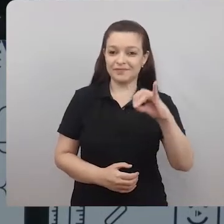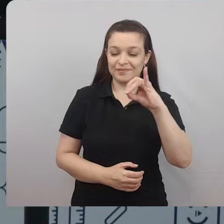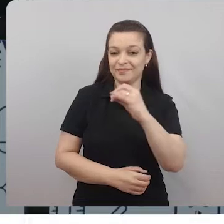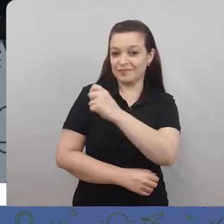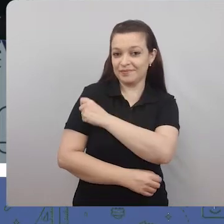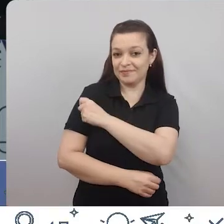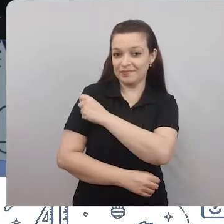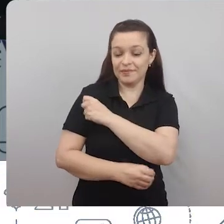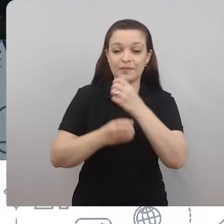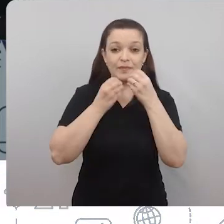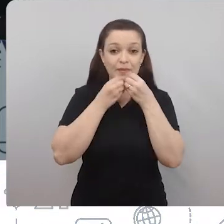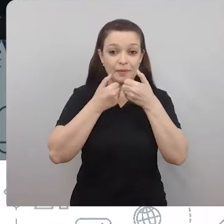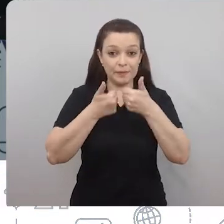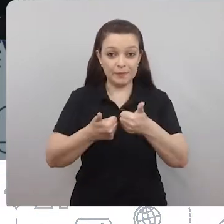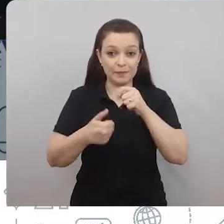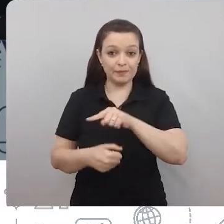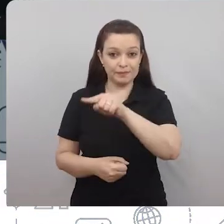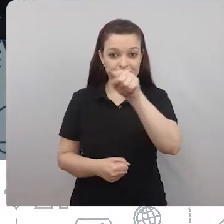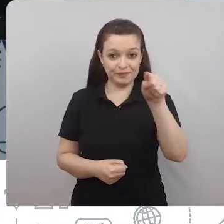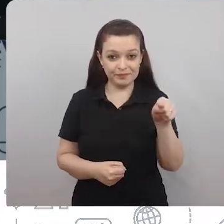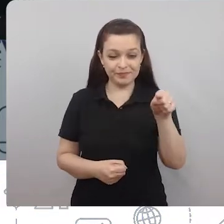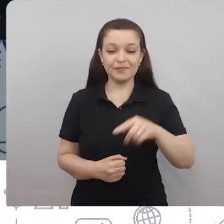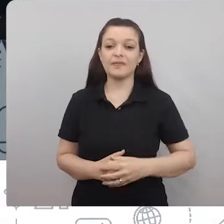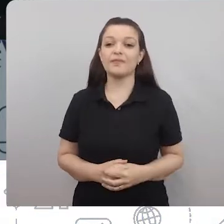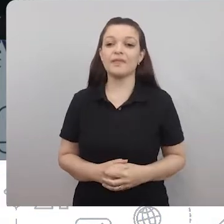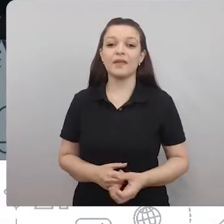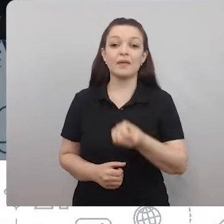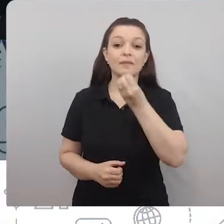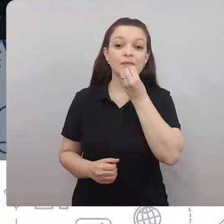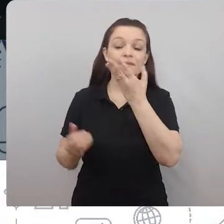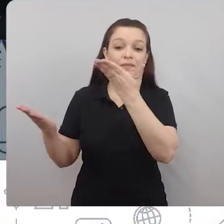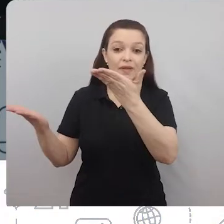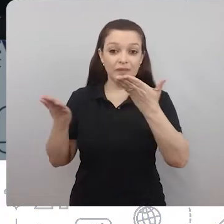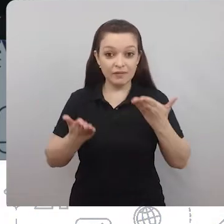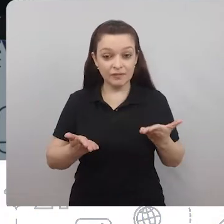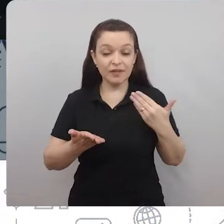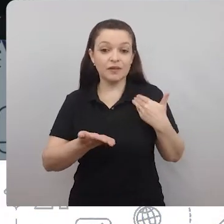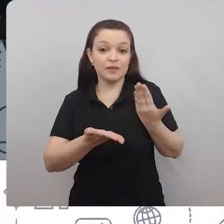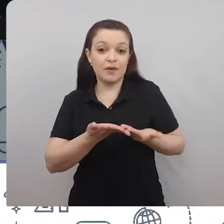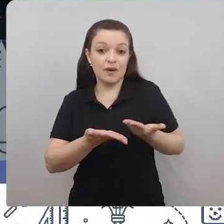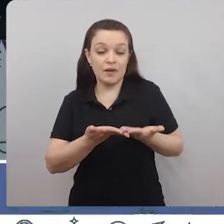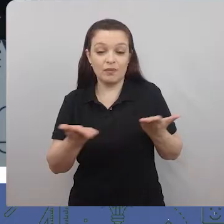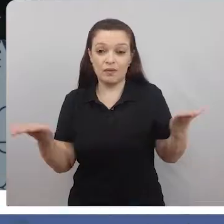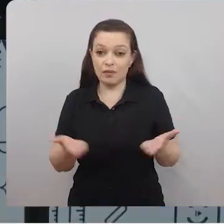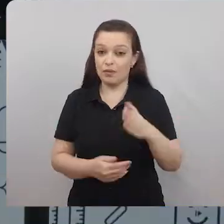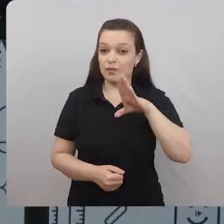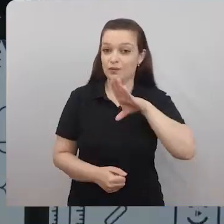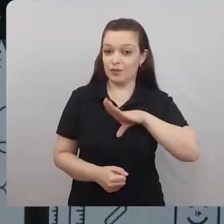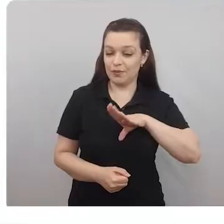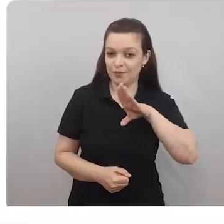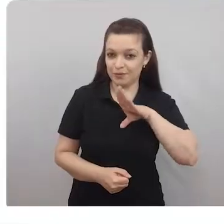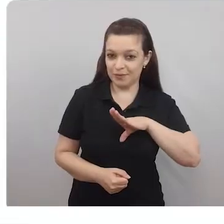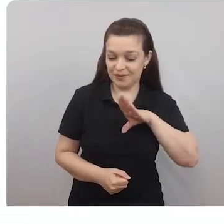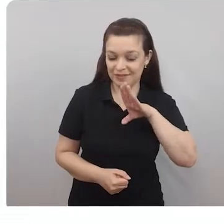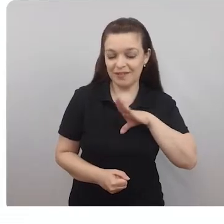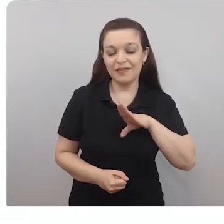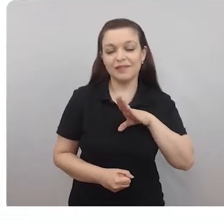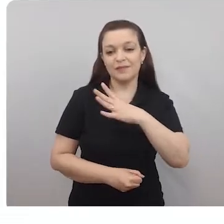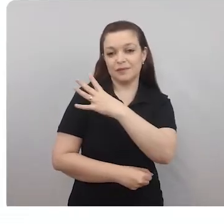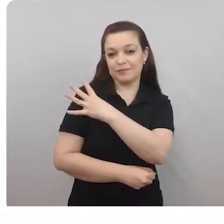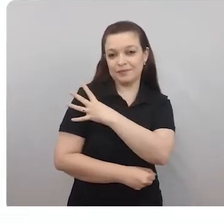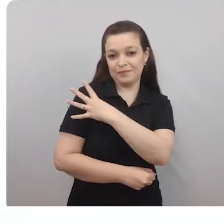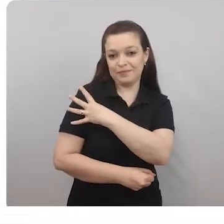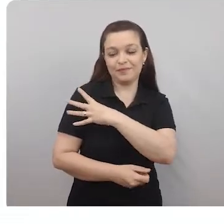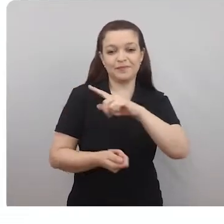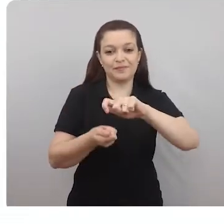estudantes, tudo bem com vocês? Sejam bem-vindos a mais uma aula de língua portuguesa do quarto ano